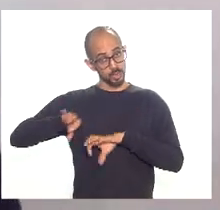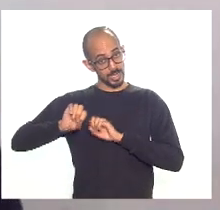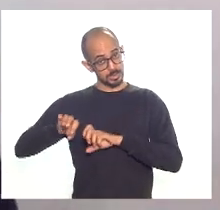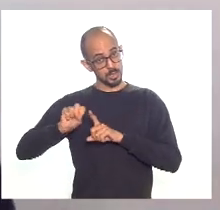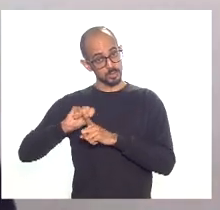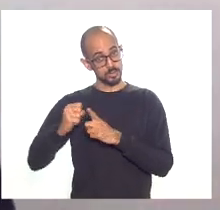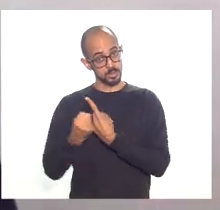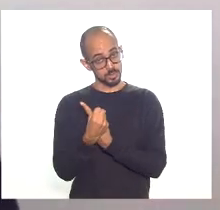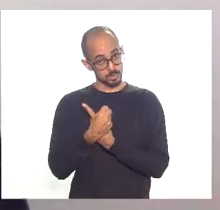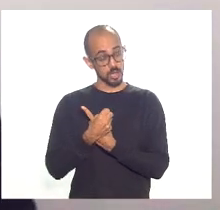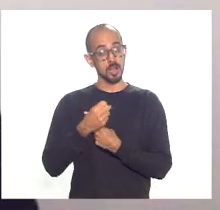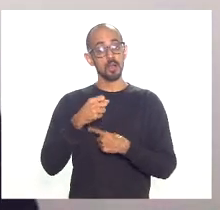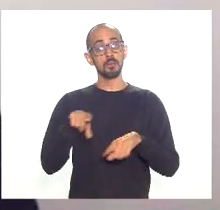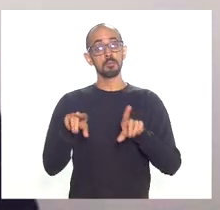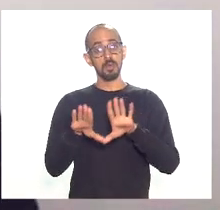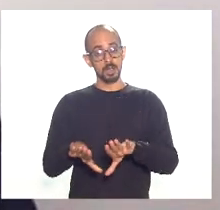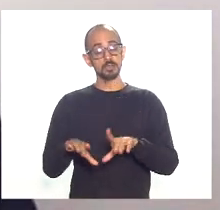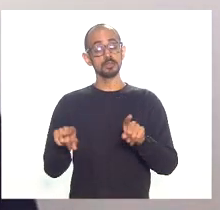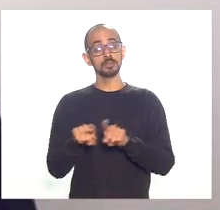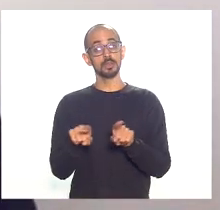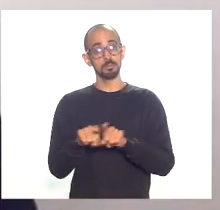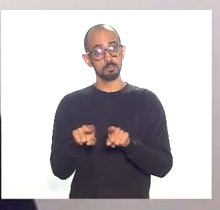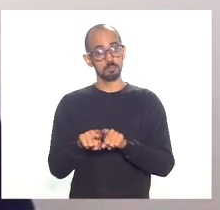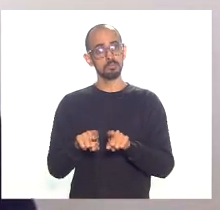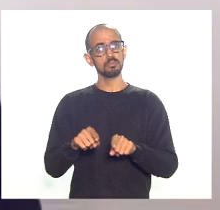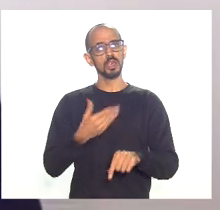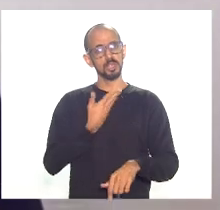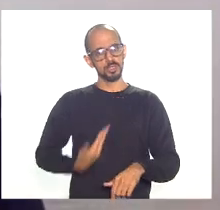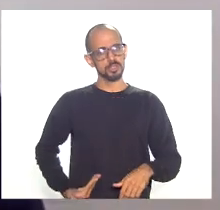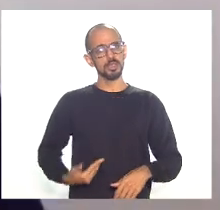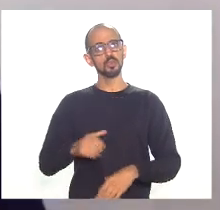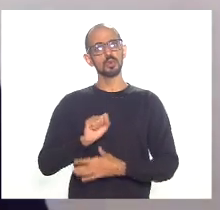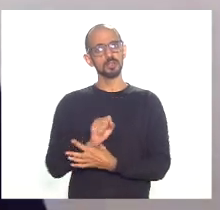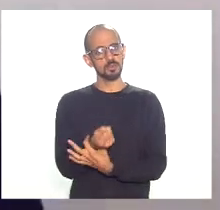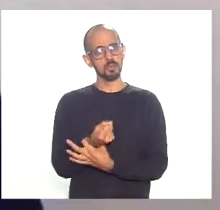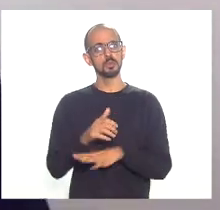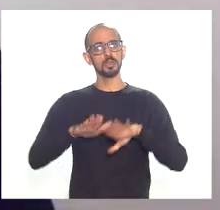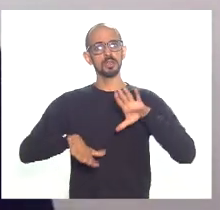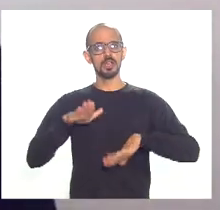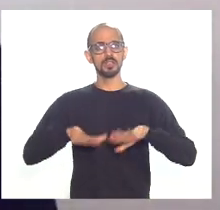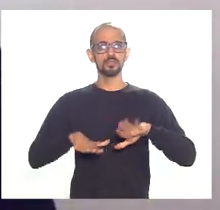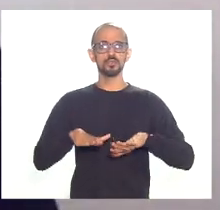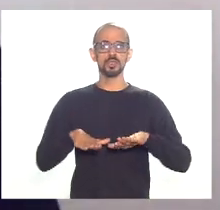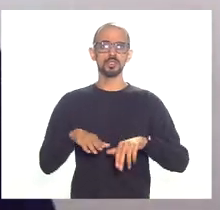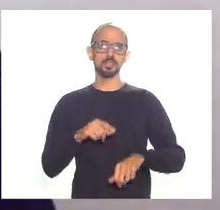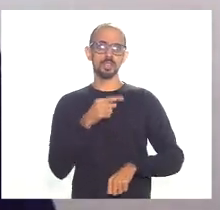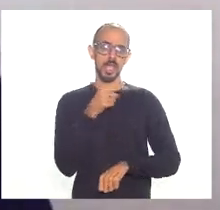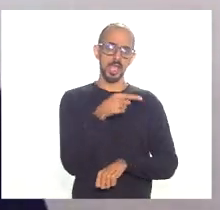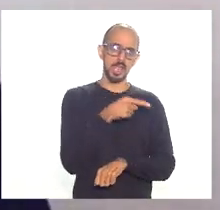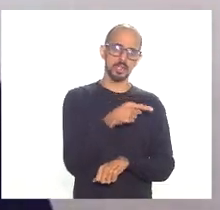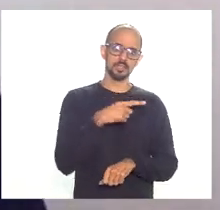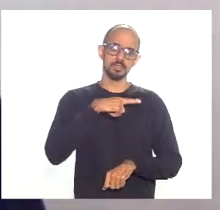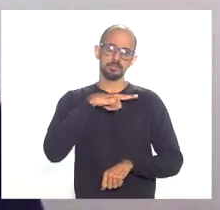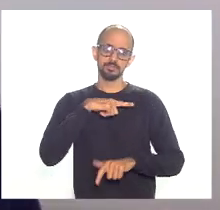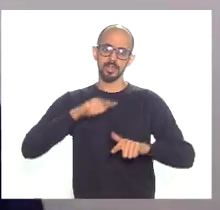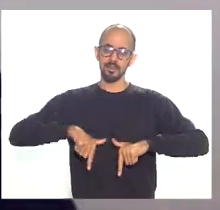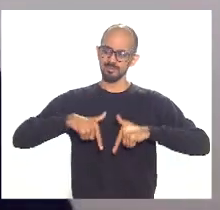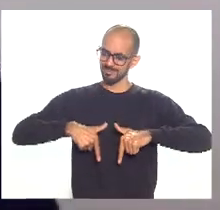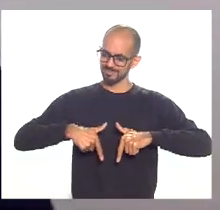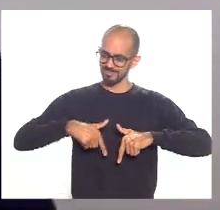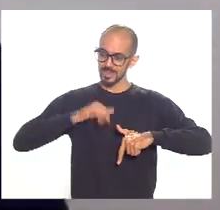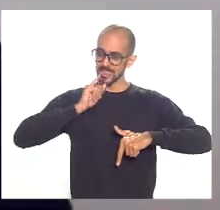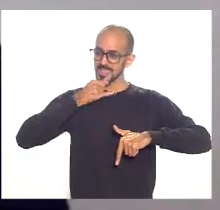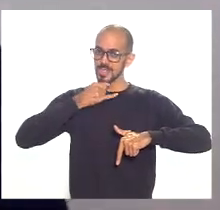social, mas eu estou falando também do agente de segurança pública que, infelizmente, fica com a triste tarefa de entrar na favela